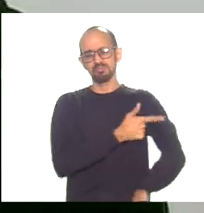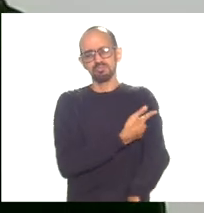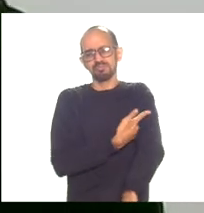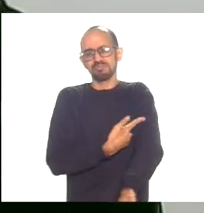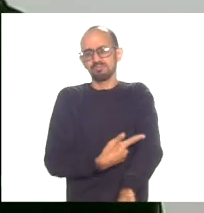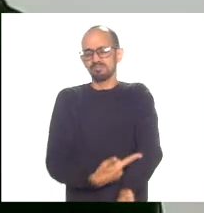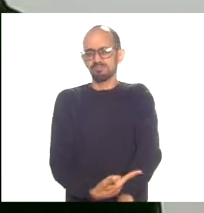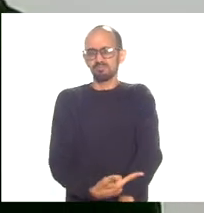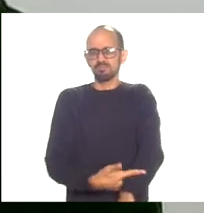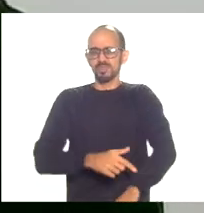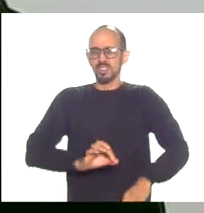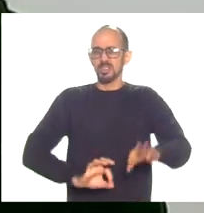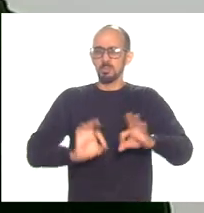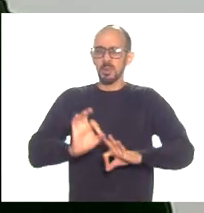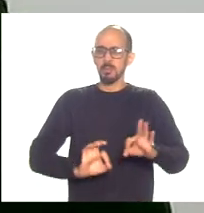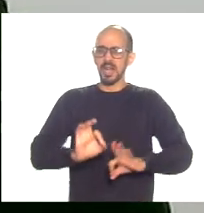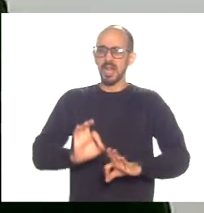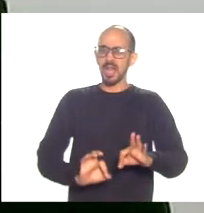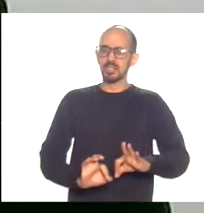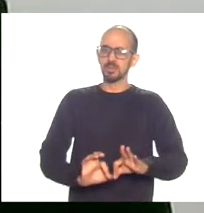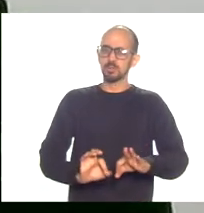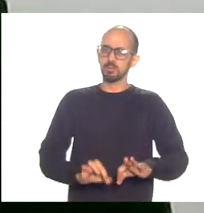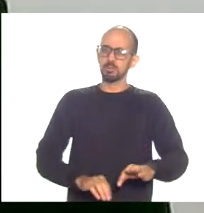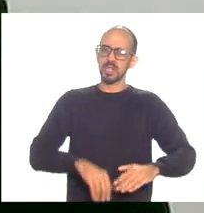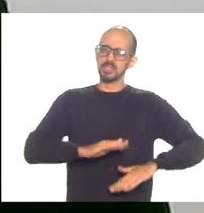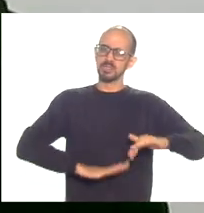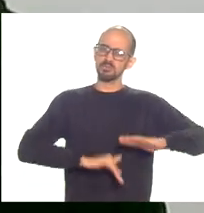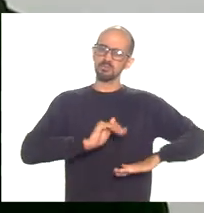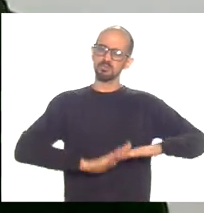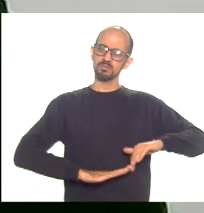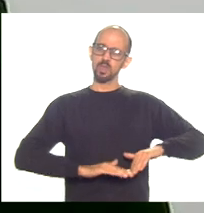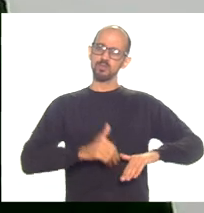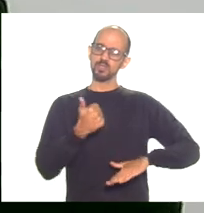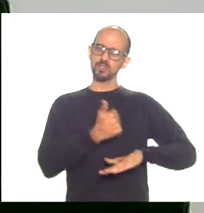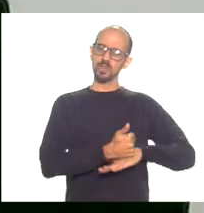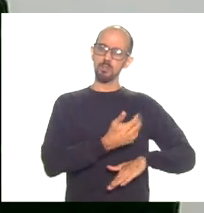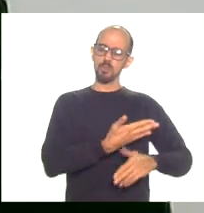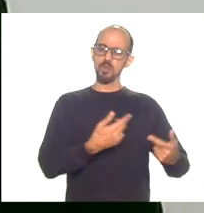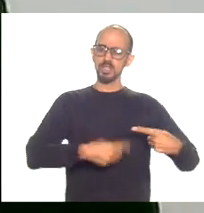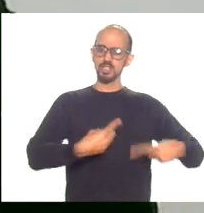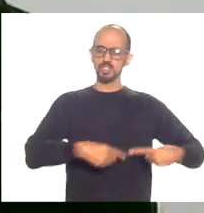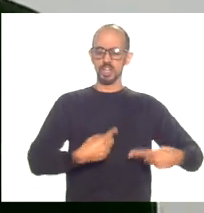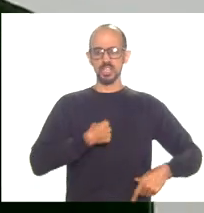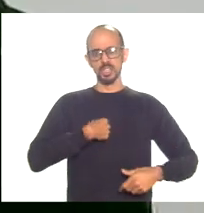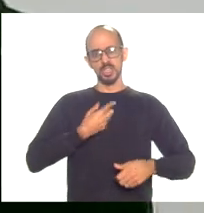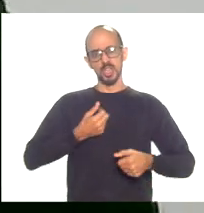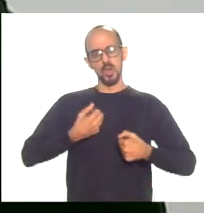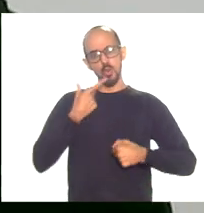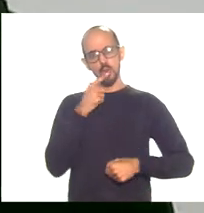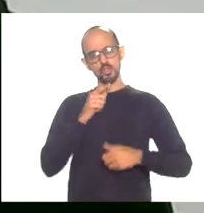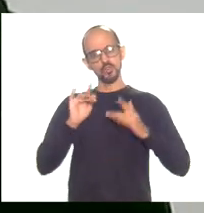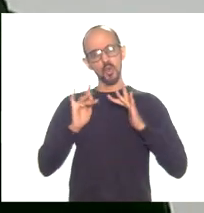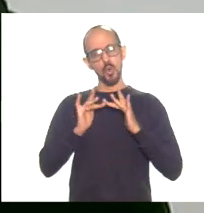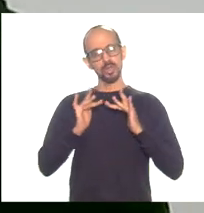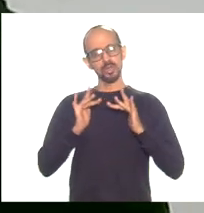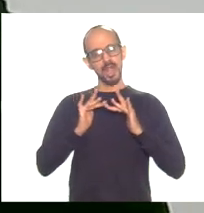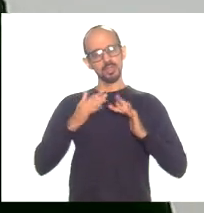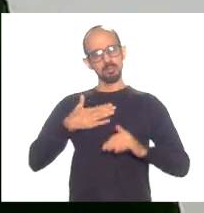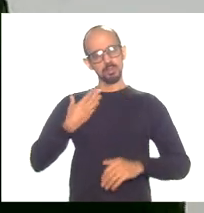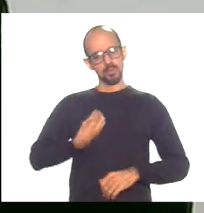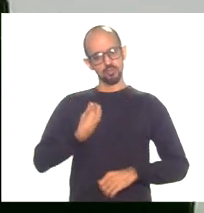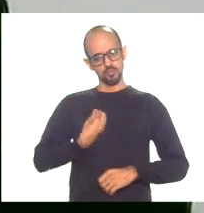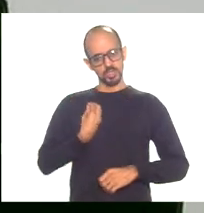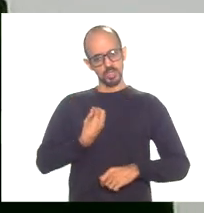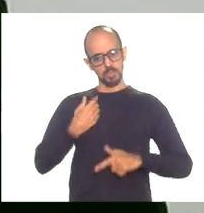e preparadas para o trato político que eu conheço e pude tratar em toda a minha vida, inclusive por ter